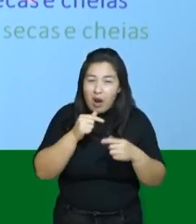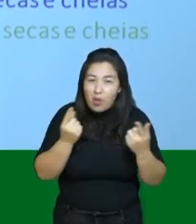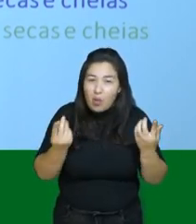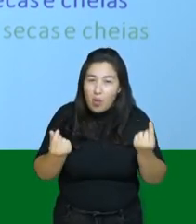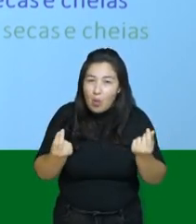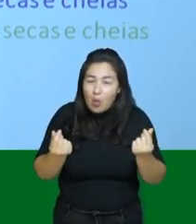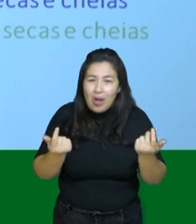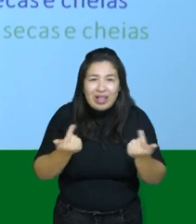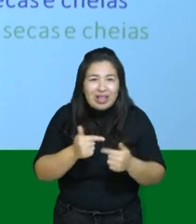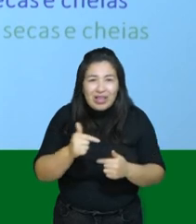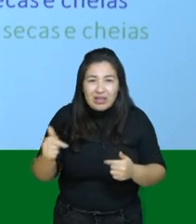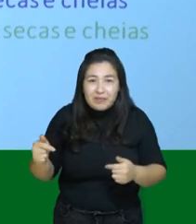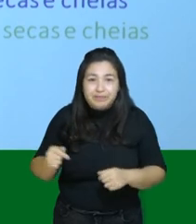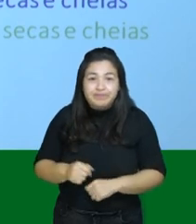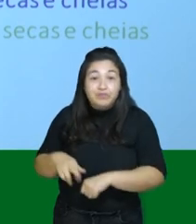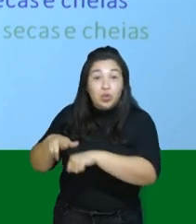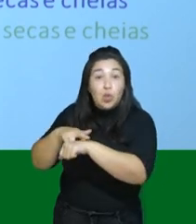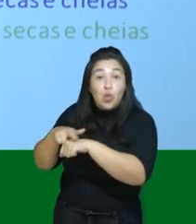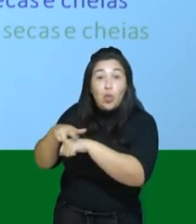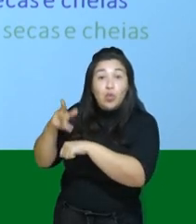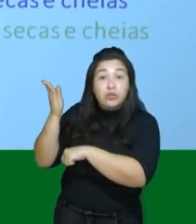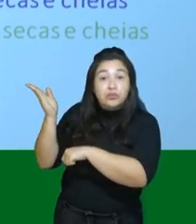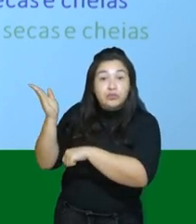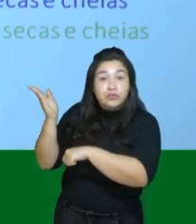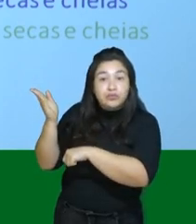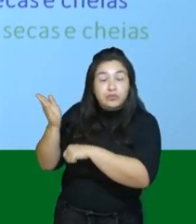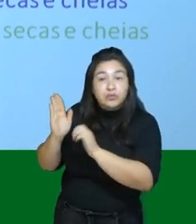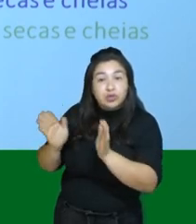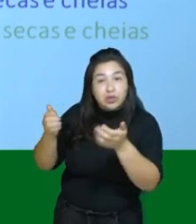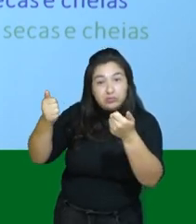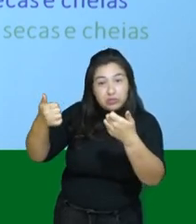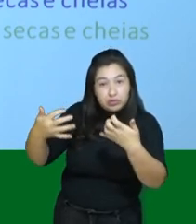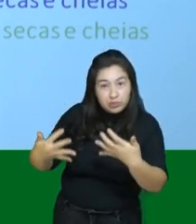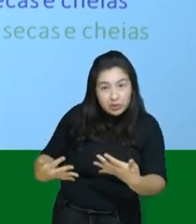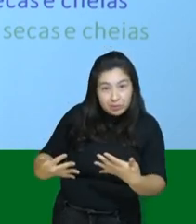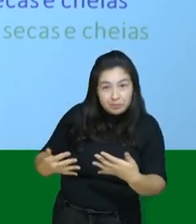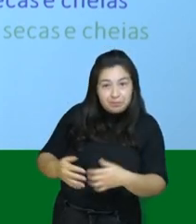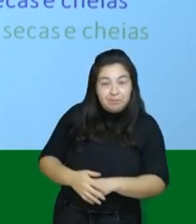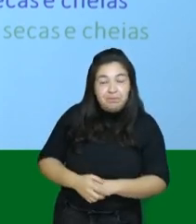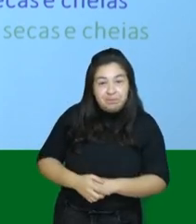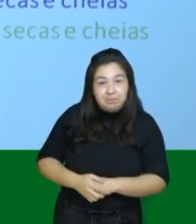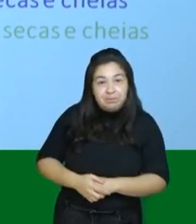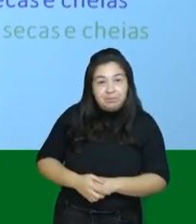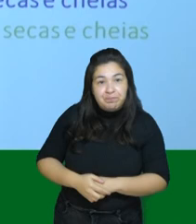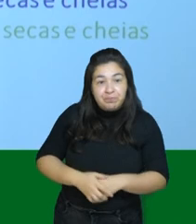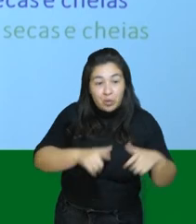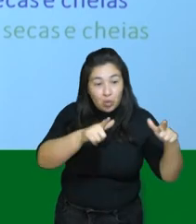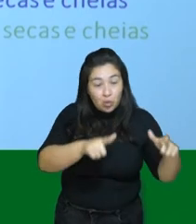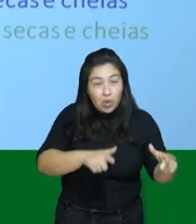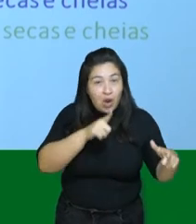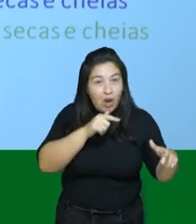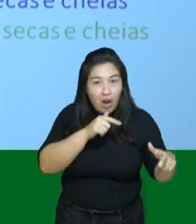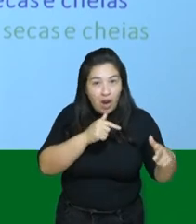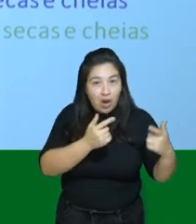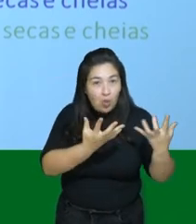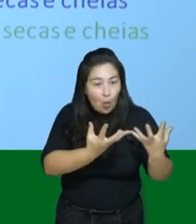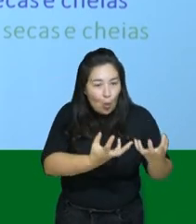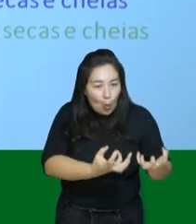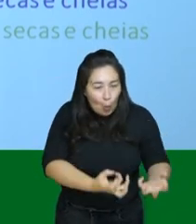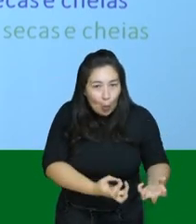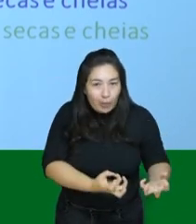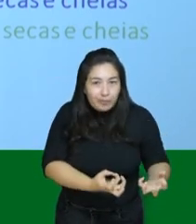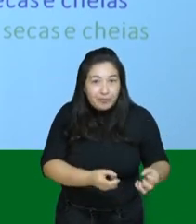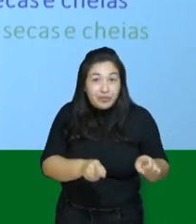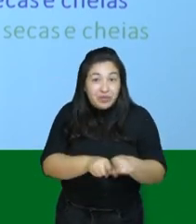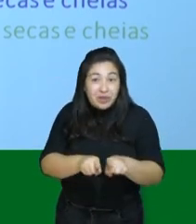Catarina, ou em roxo é que, é o que eu acabei de falar, quando é seco está ficando mais seco e quando chove está ficando com enchente,